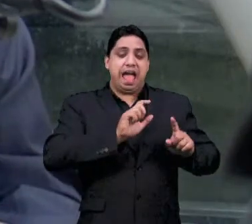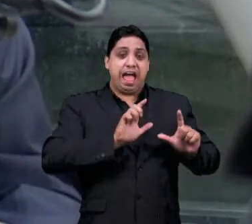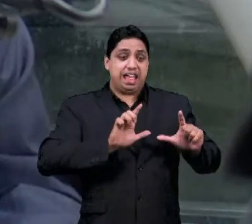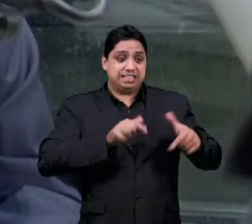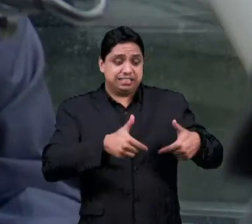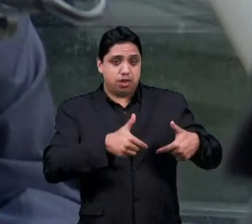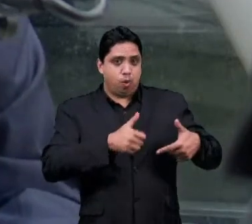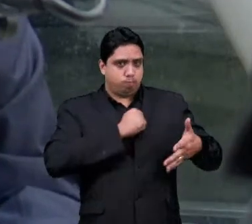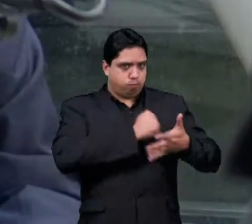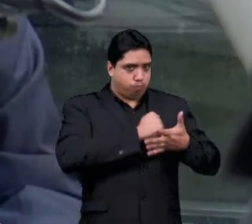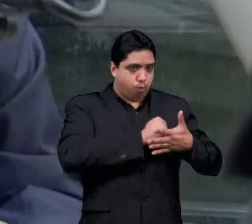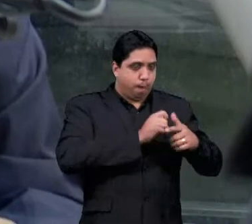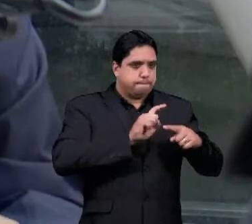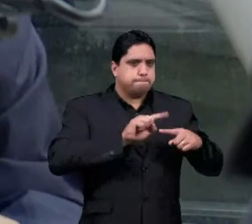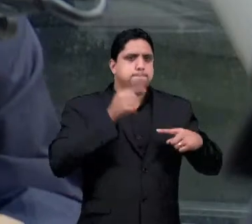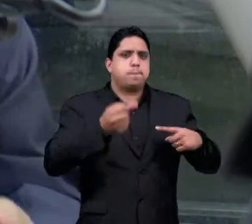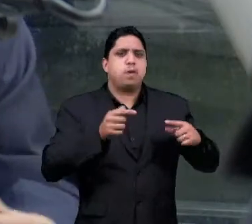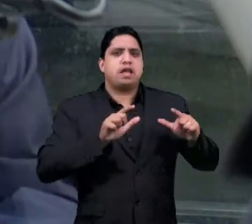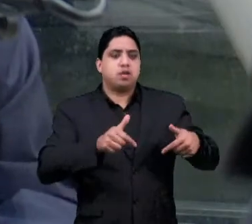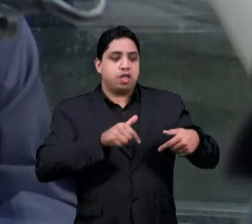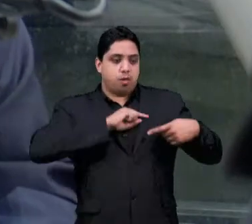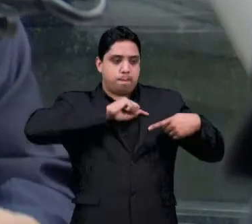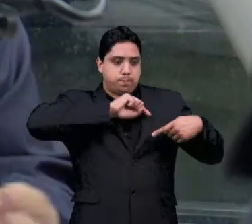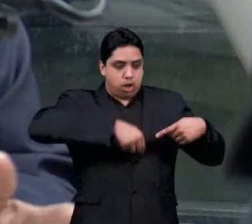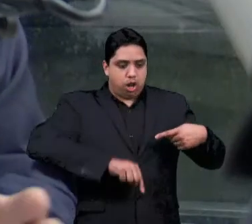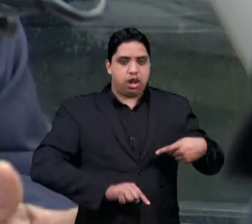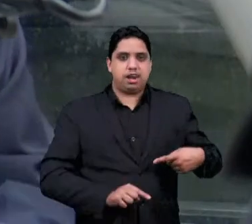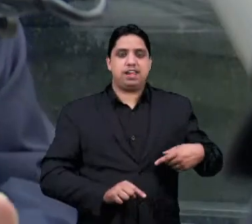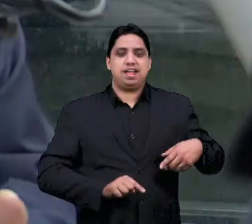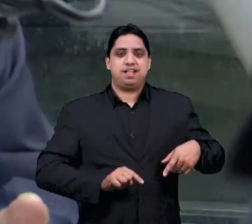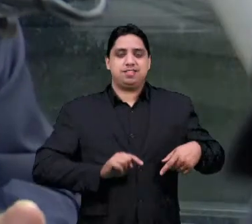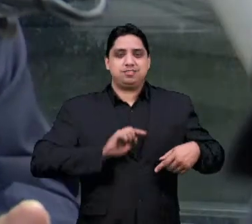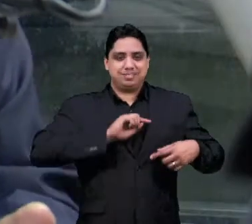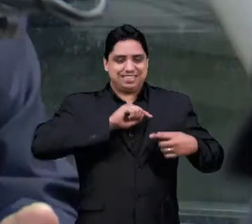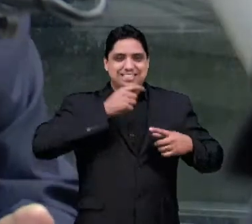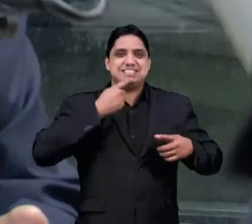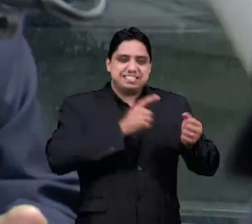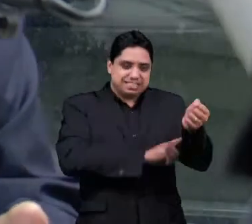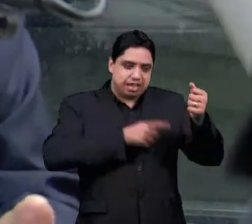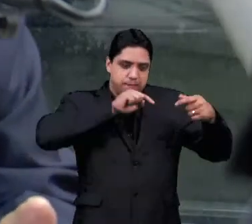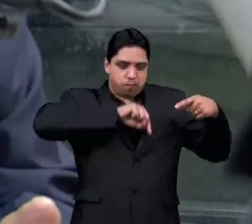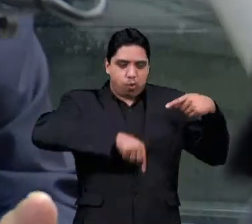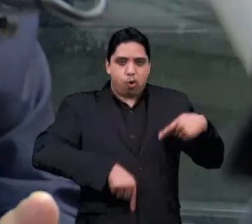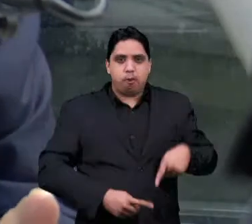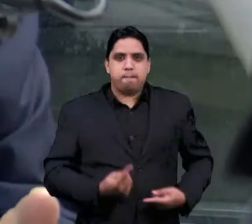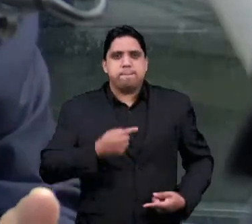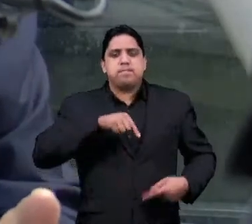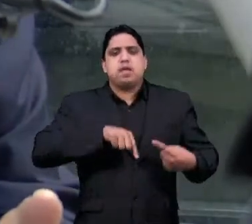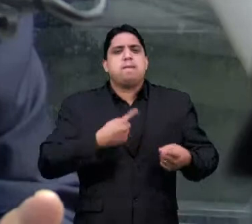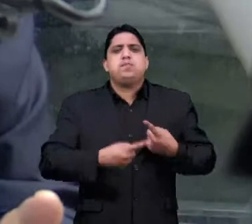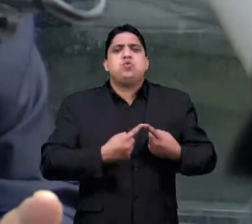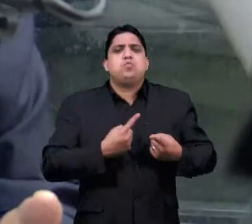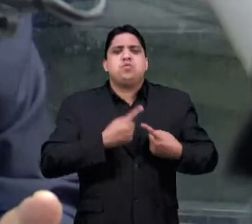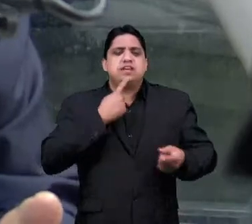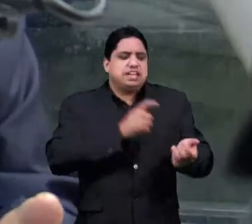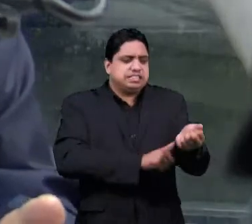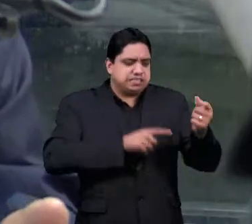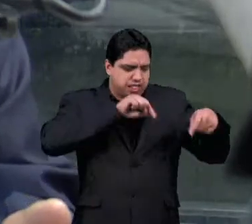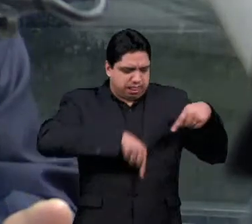outro. Ele devolve também estimulando. Então isso que acontece, você entrega uma